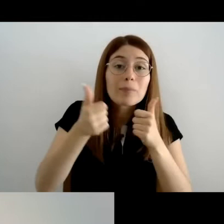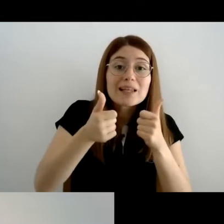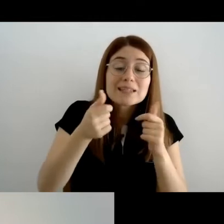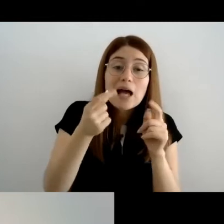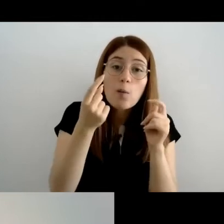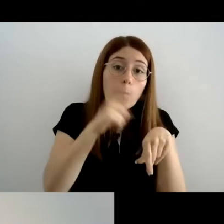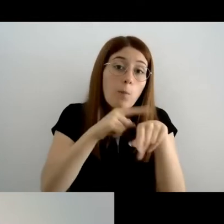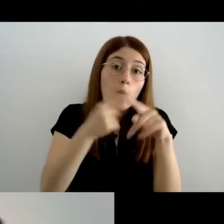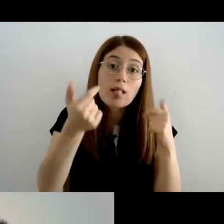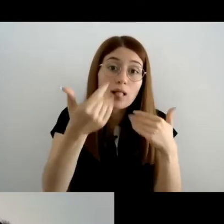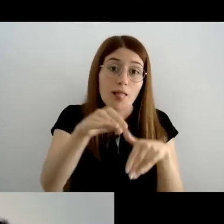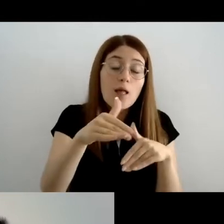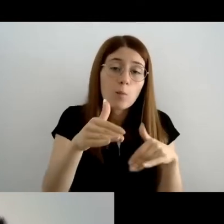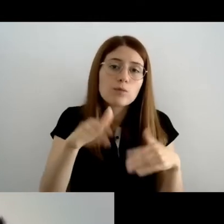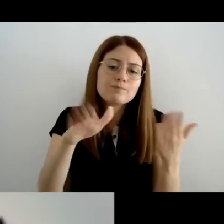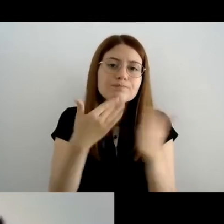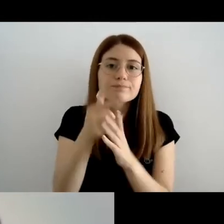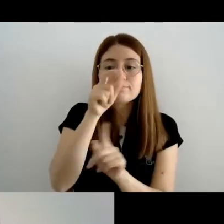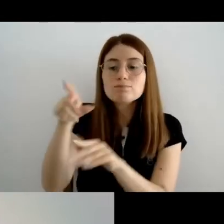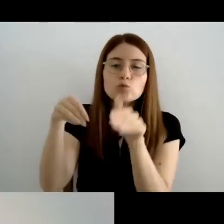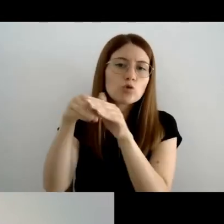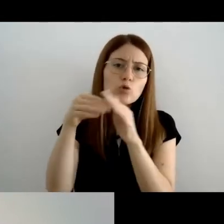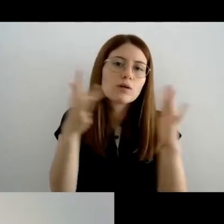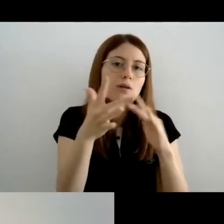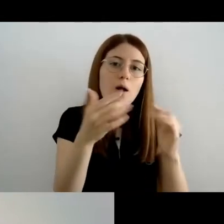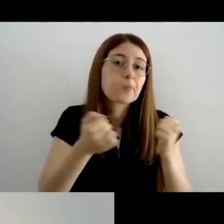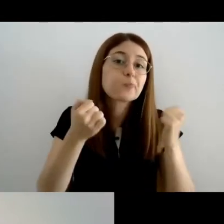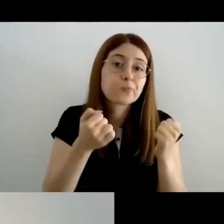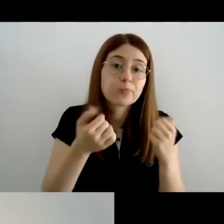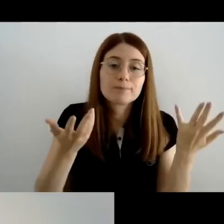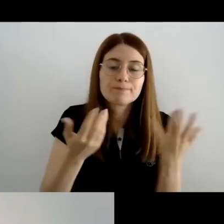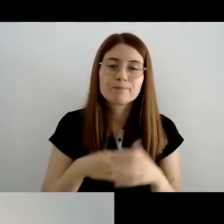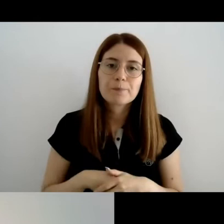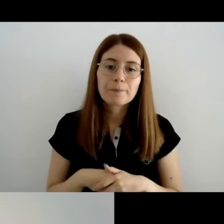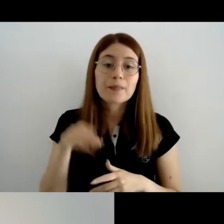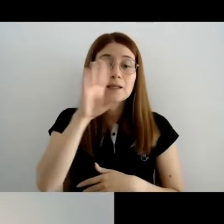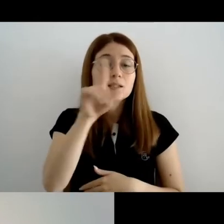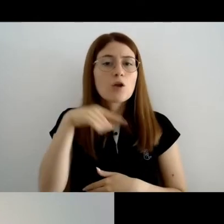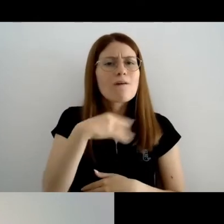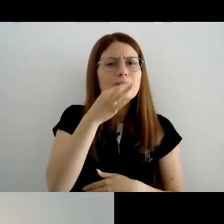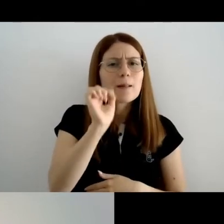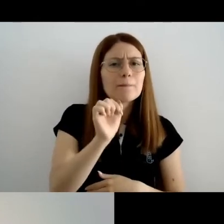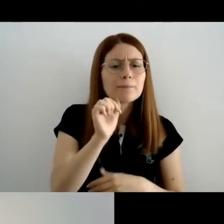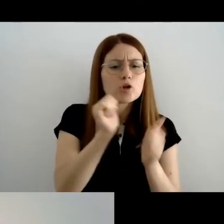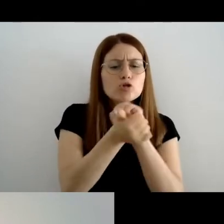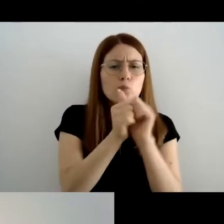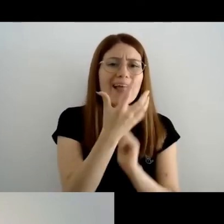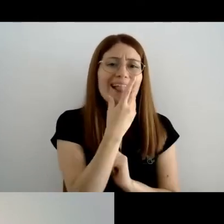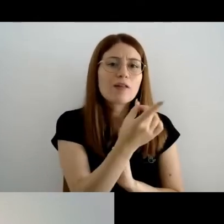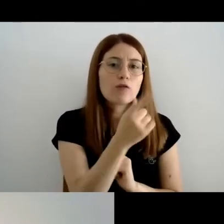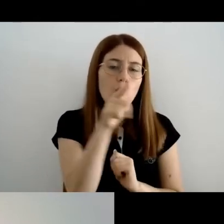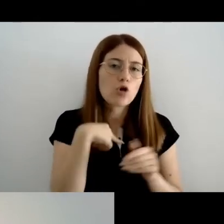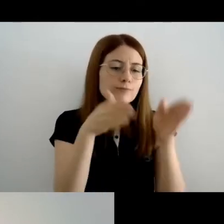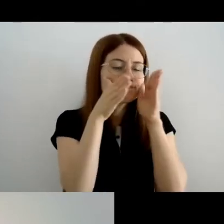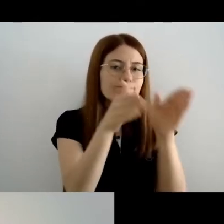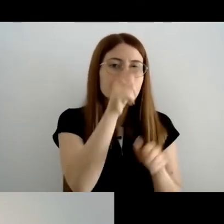possibilidade desse elemento poder jogar. Quando nós falamos nos desportos individuais, é estarmos focados essencialmente numa